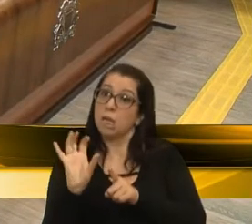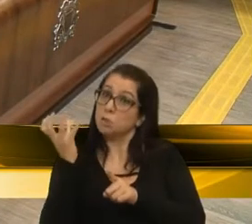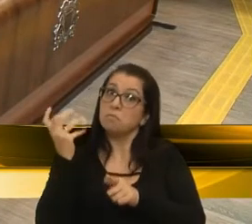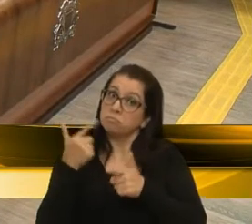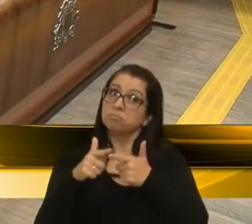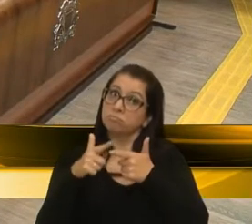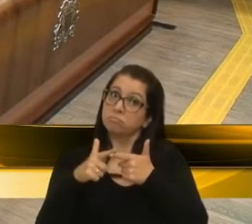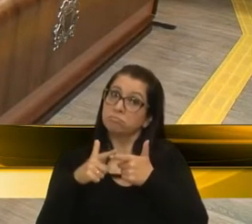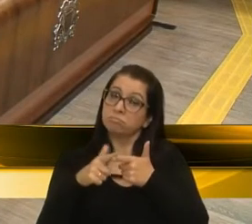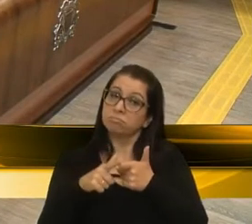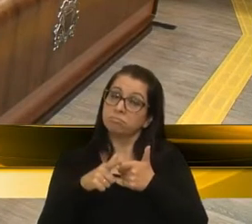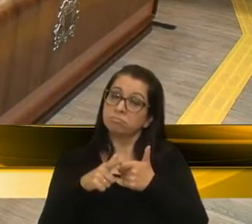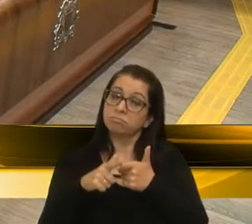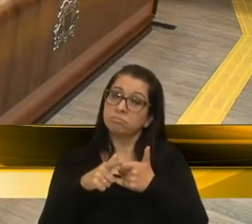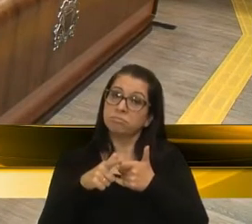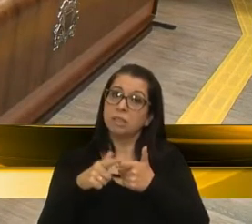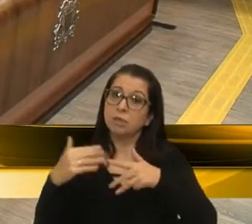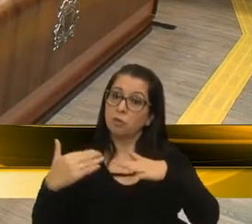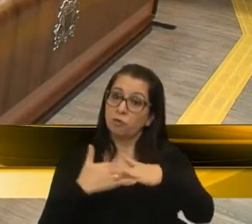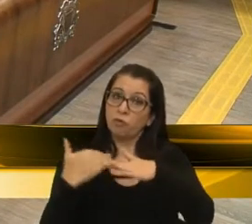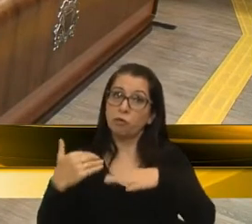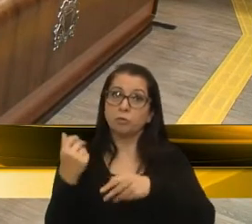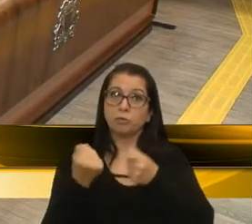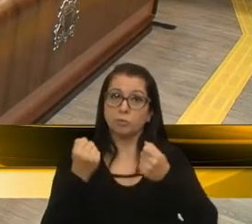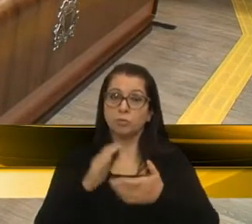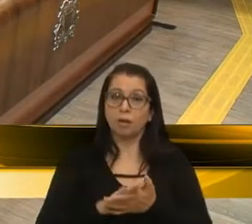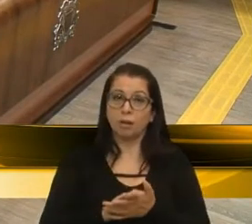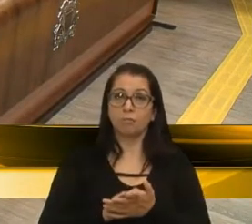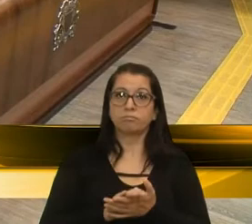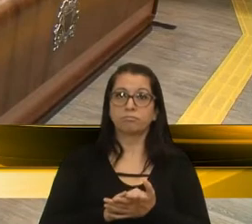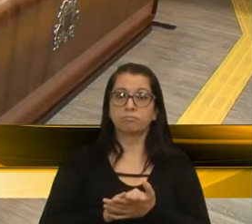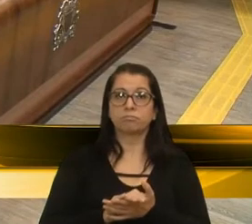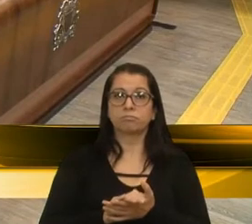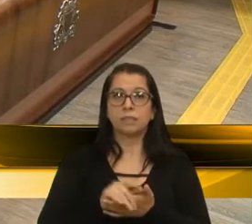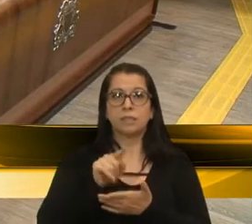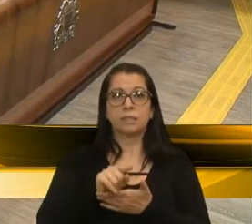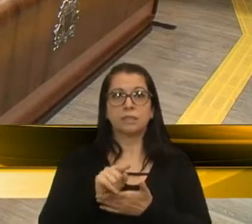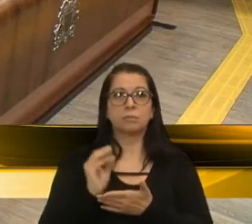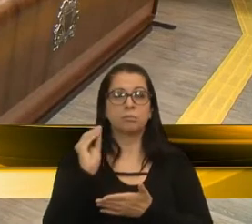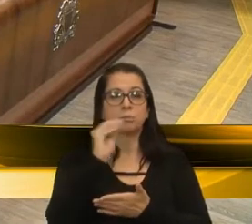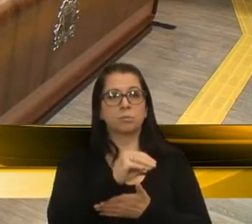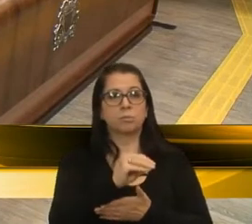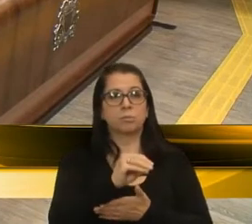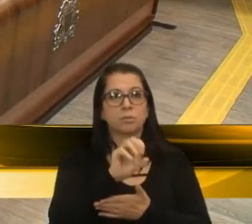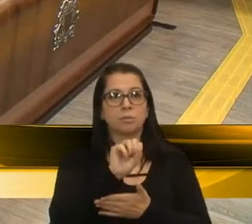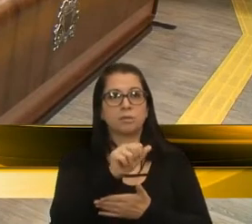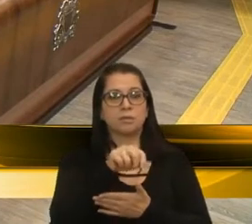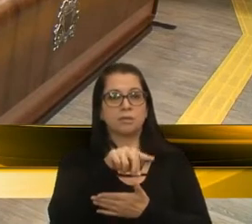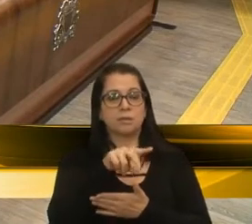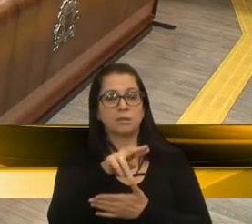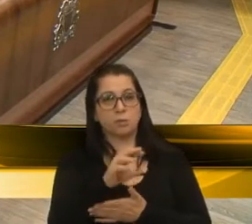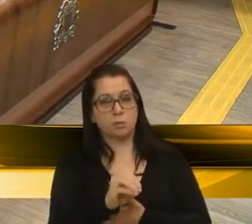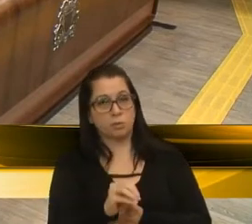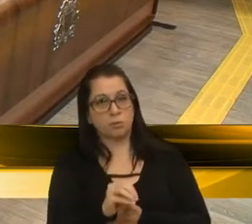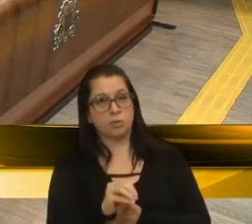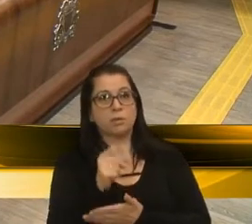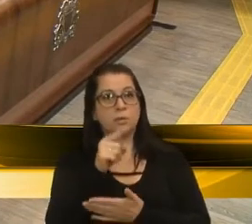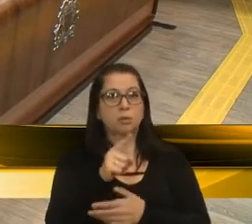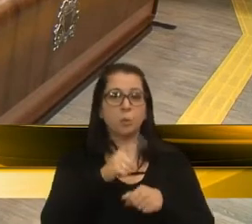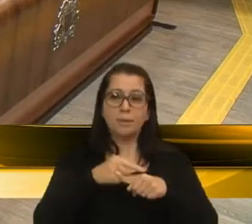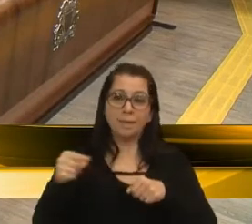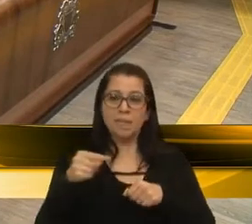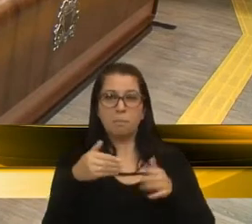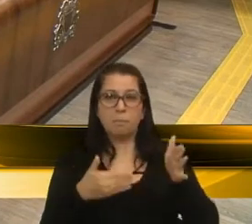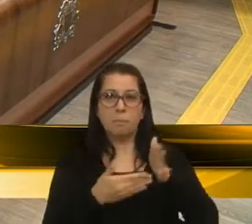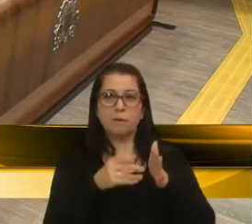os problemas ali de fluxo de veículos, né? E a colocação do Sandro foi de que no prazo